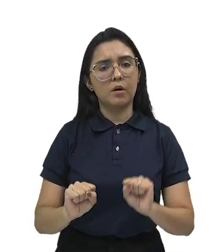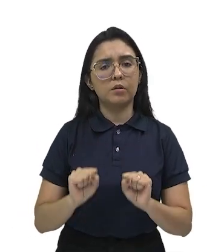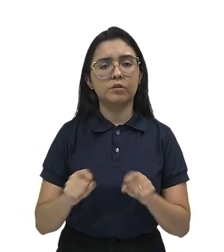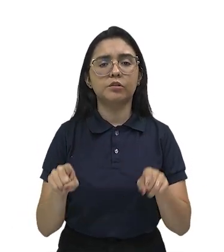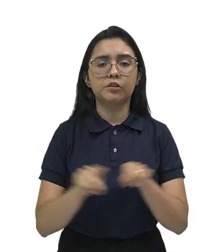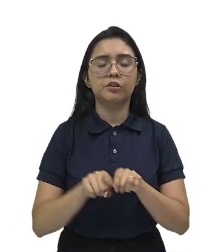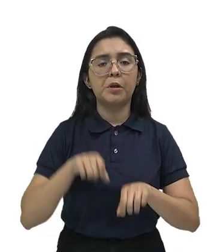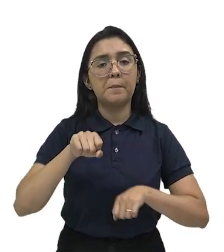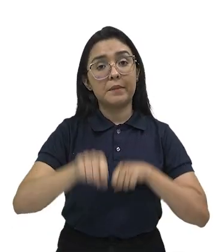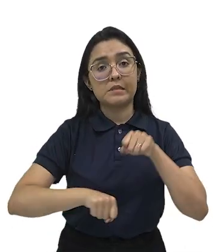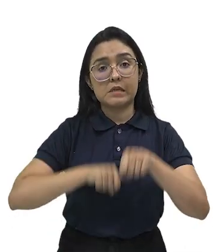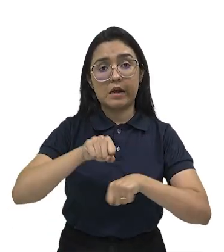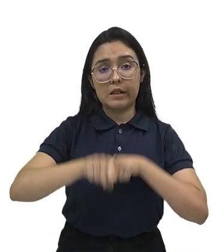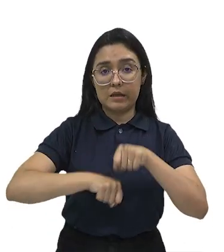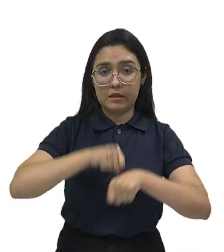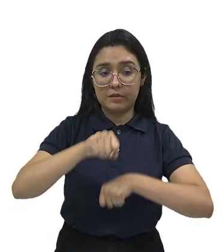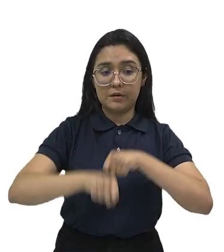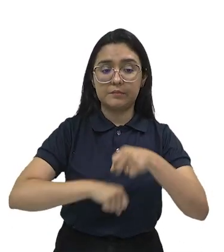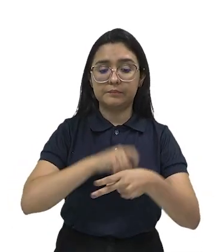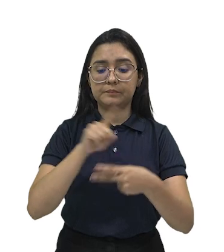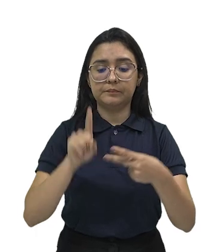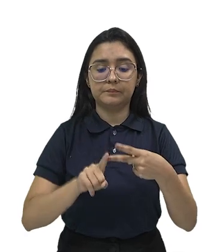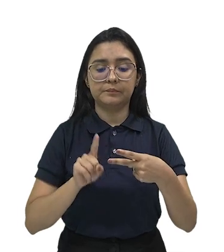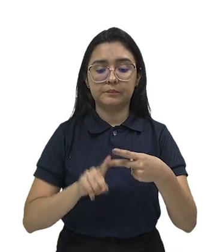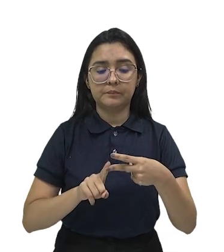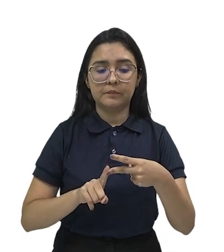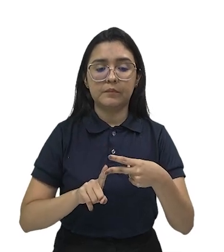ir de bicicleta,